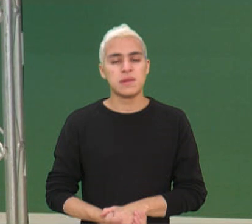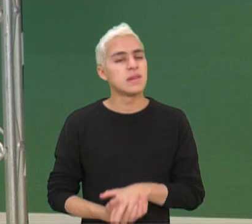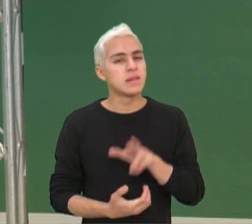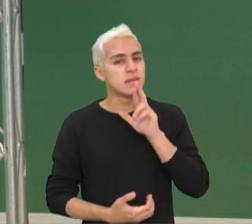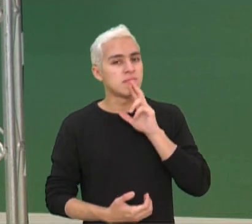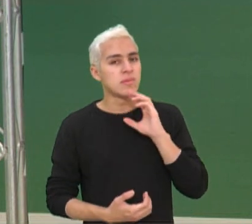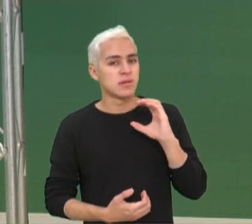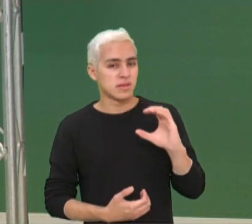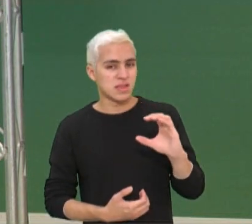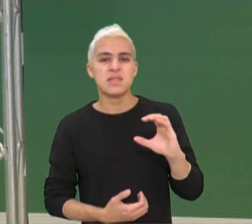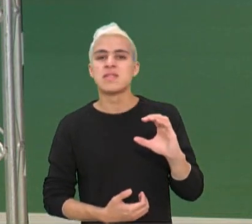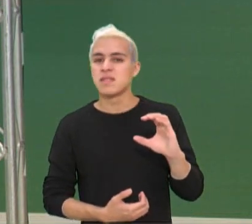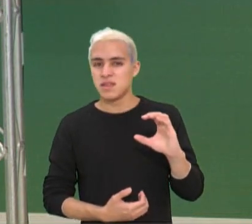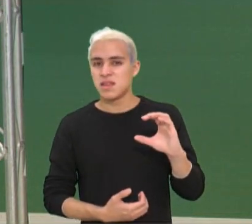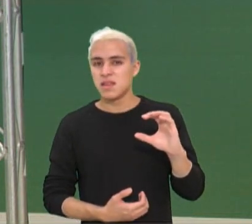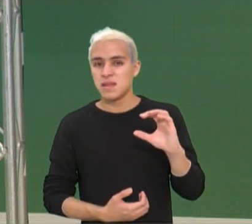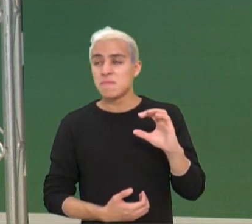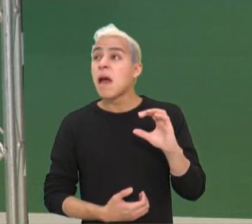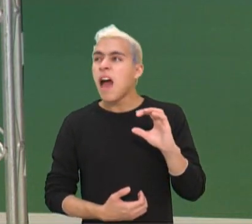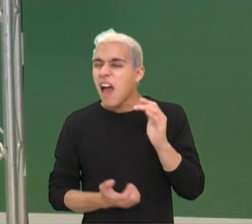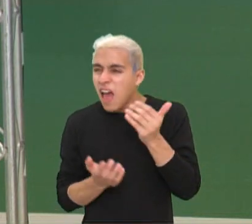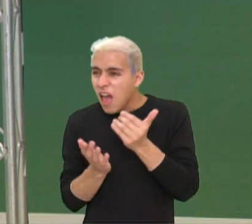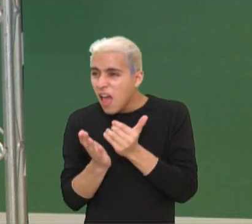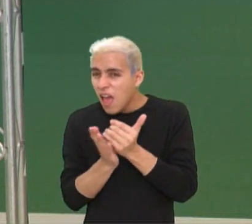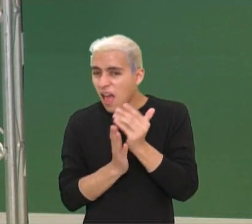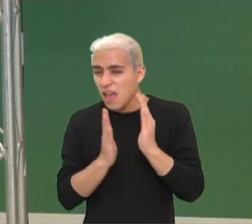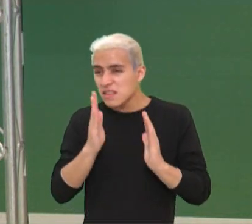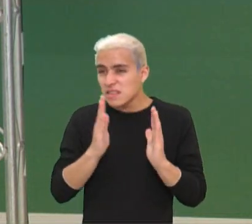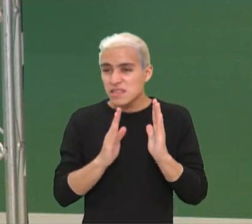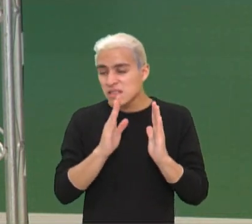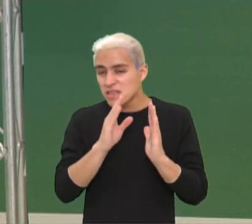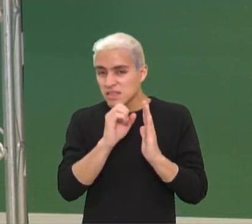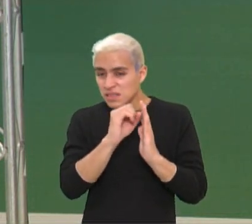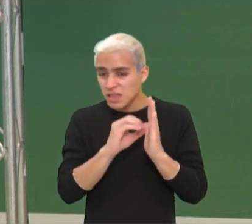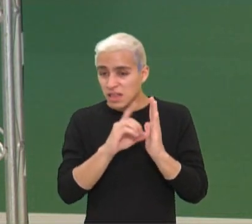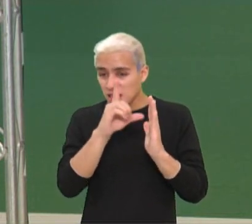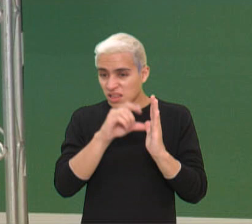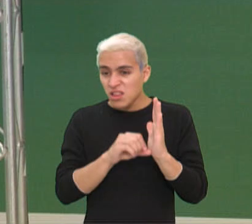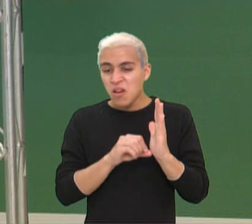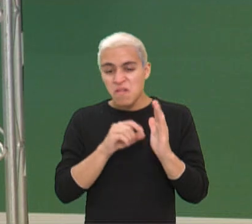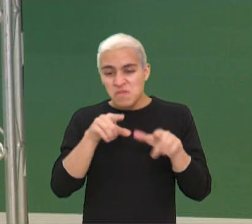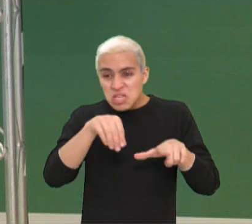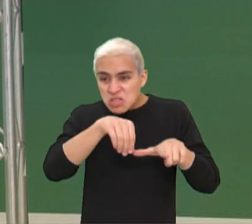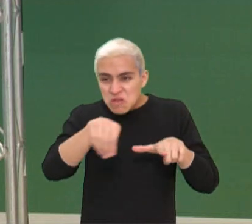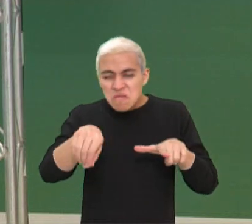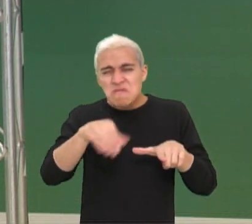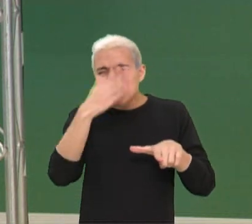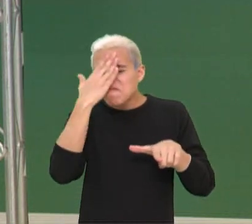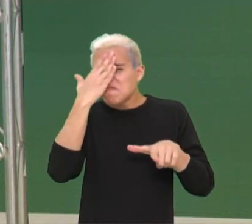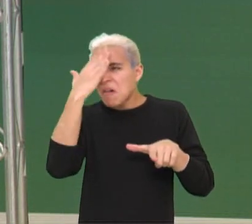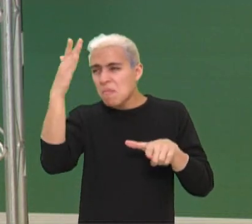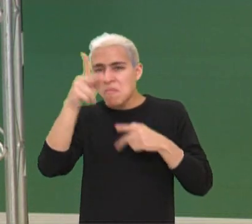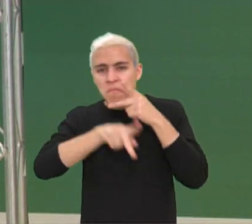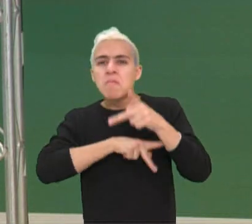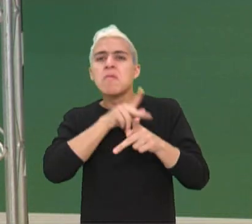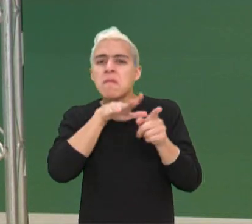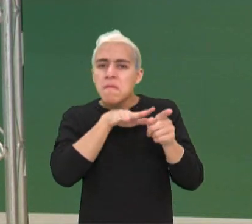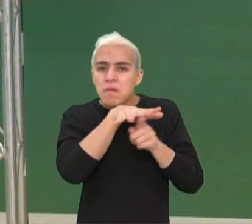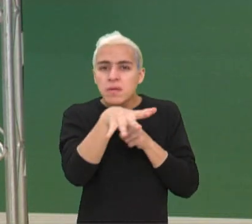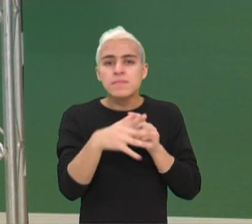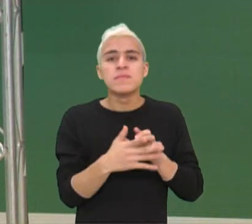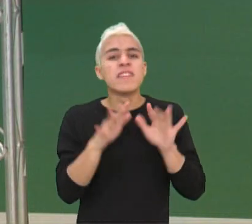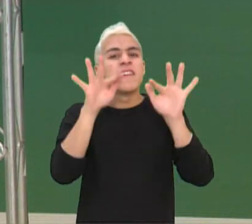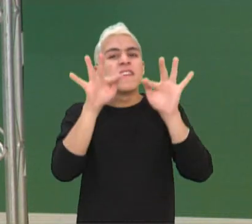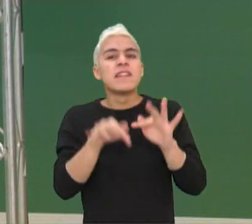Resposta C, né? Quem colocou a partir do século XIX, os jogos de tabuleiro tornaram-se muito populares, né? Então a gente falou bastante sobre isso. Para